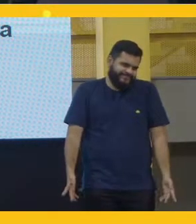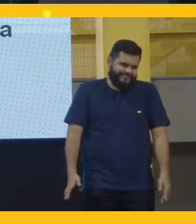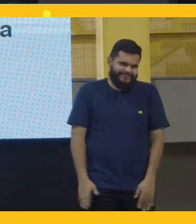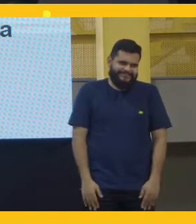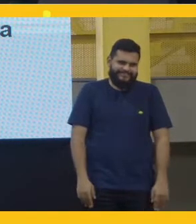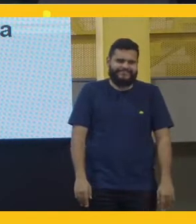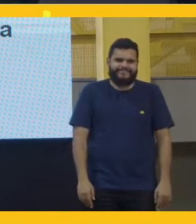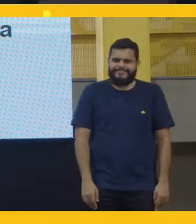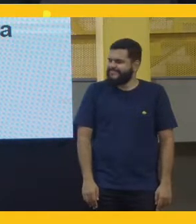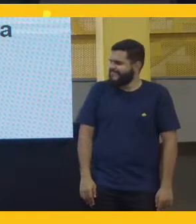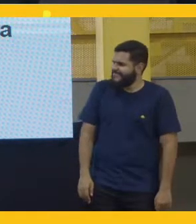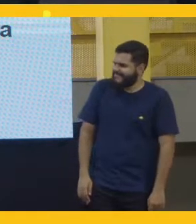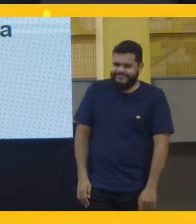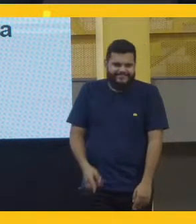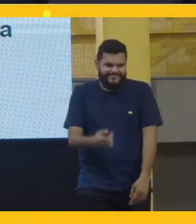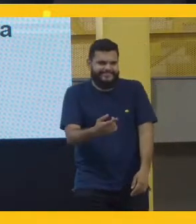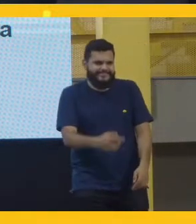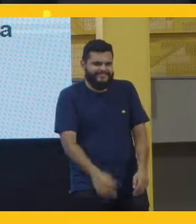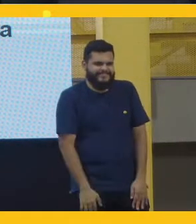ela não tá ouvindo.